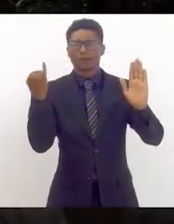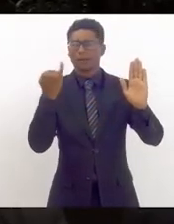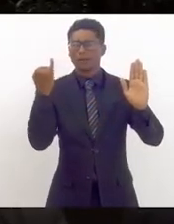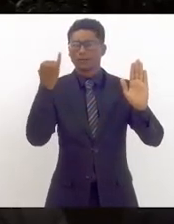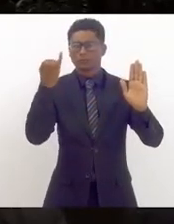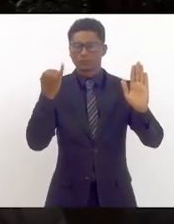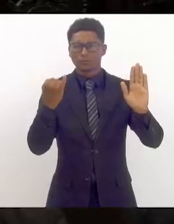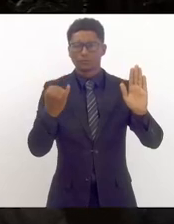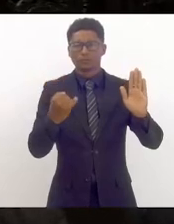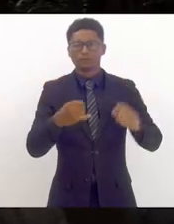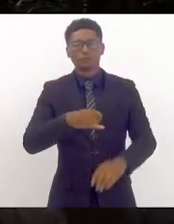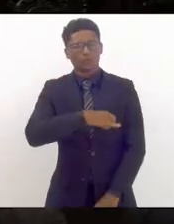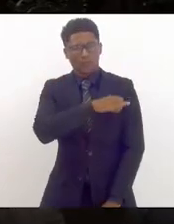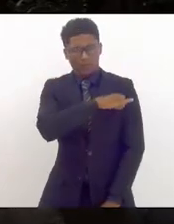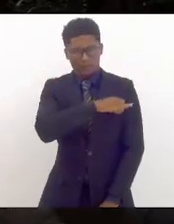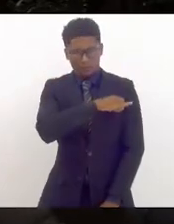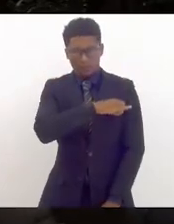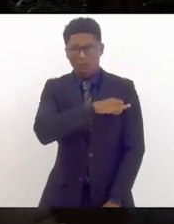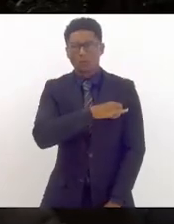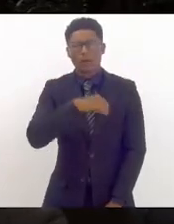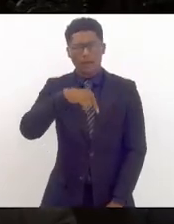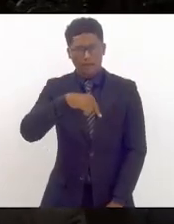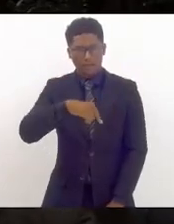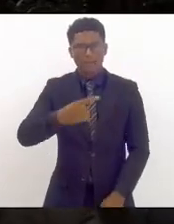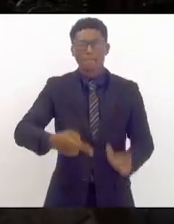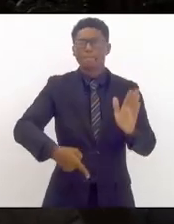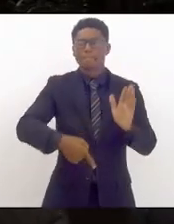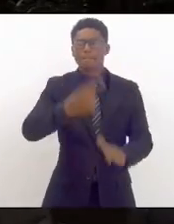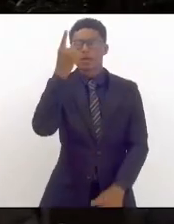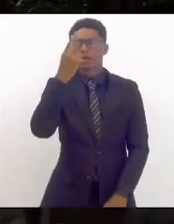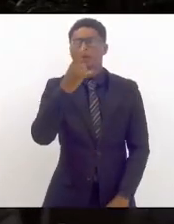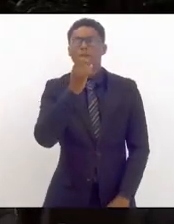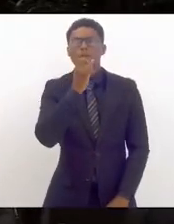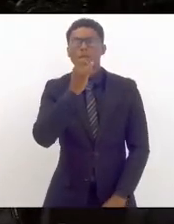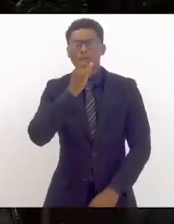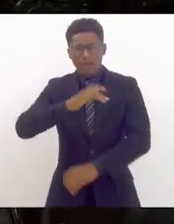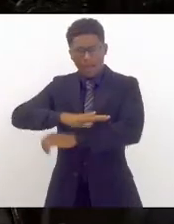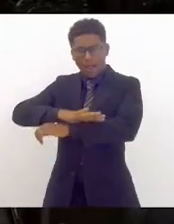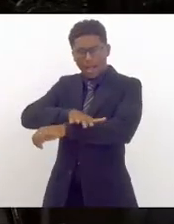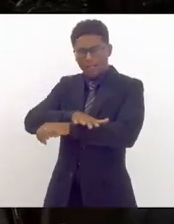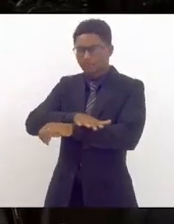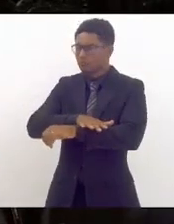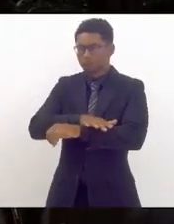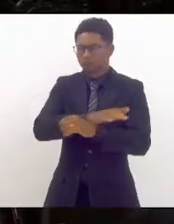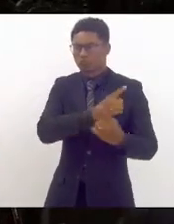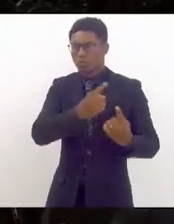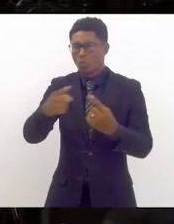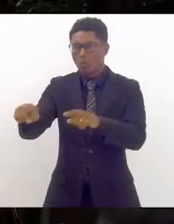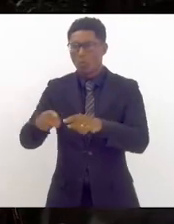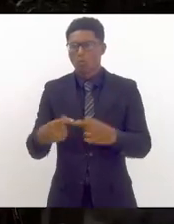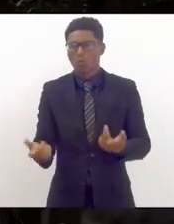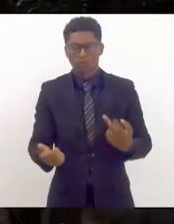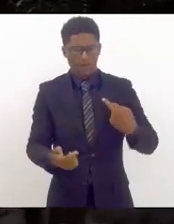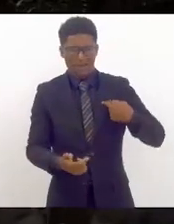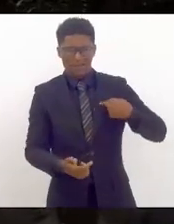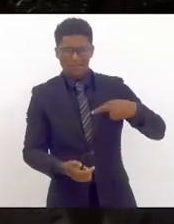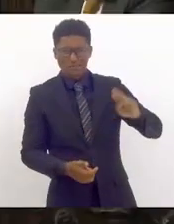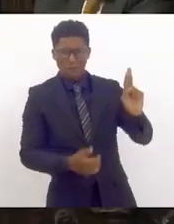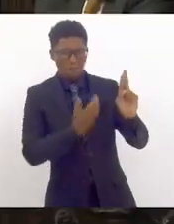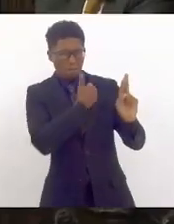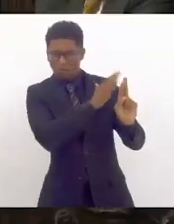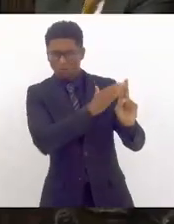foi vanguarda em vários campos, na luta contra o racismo, contra a intolerância religiosa, em projetos